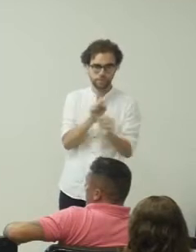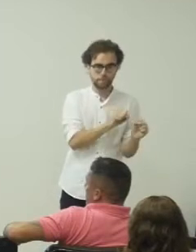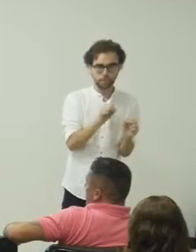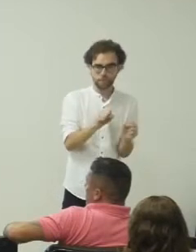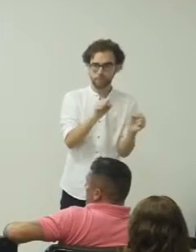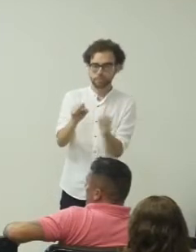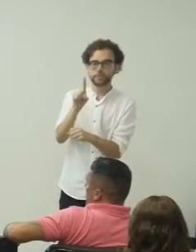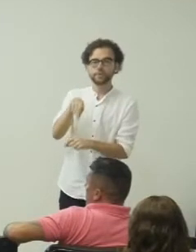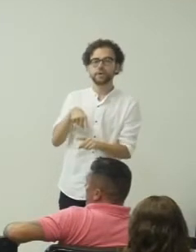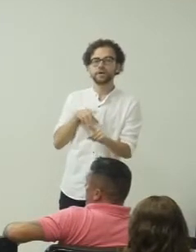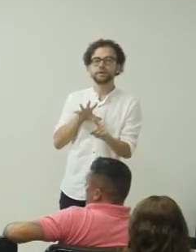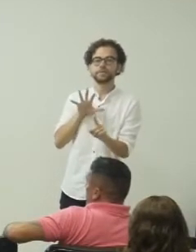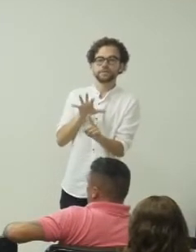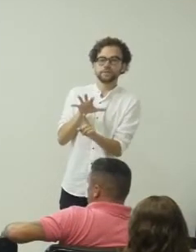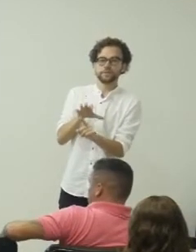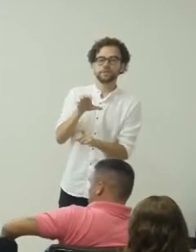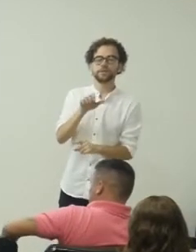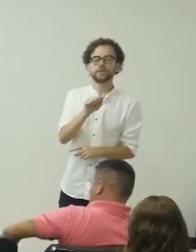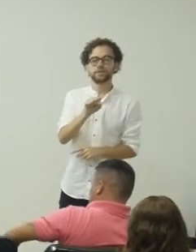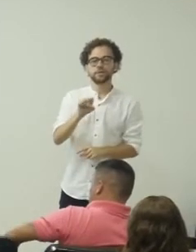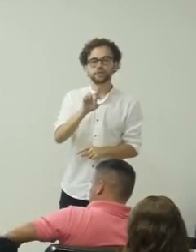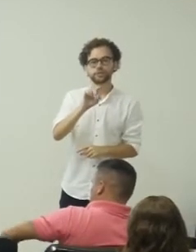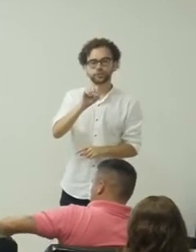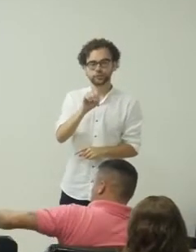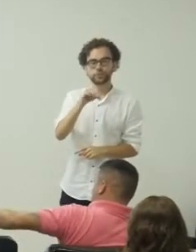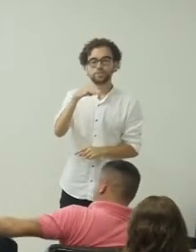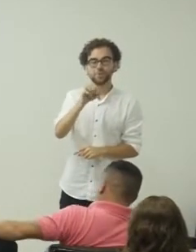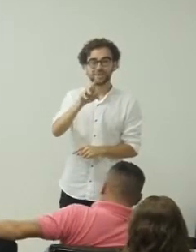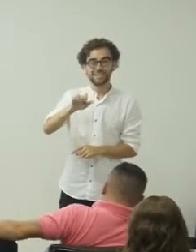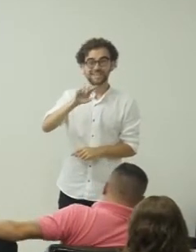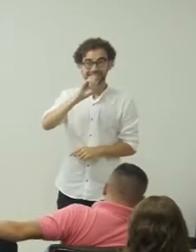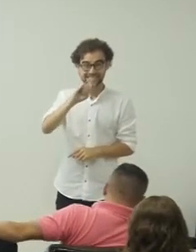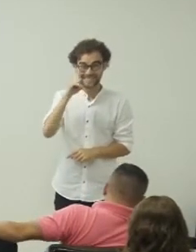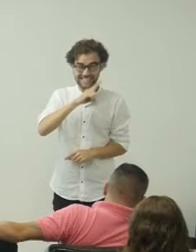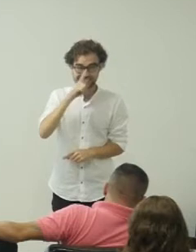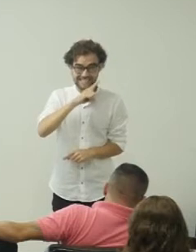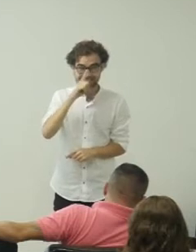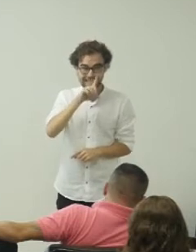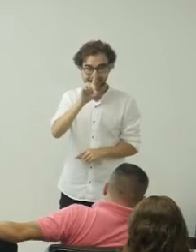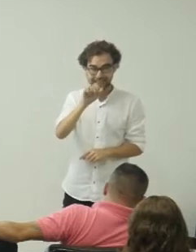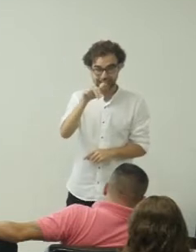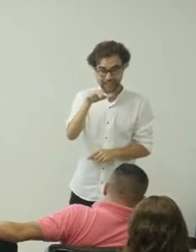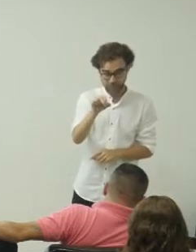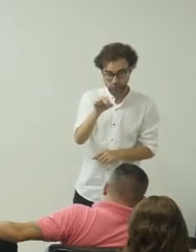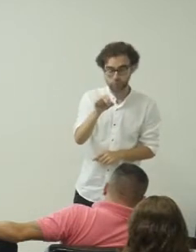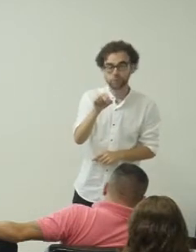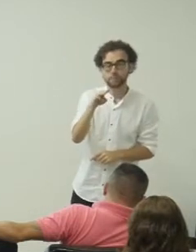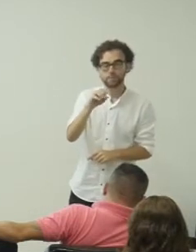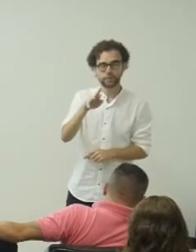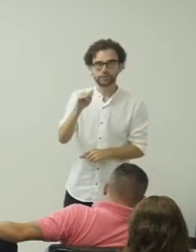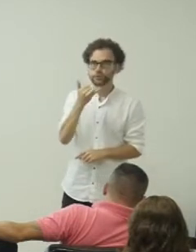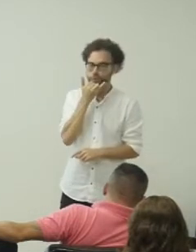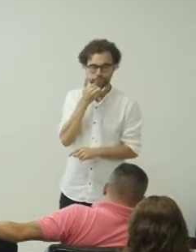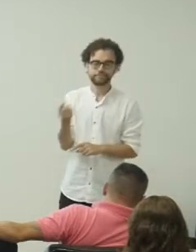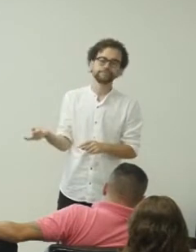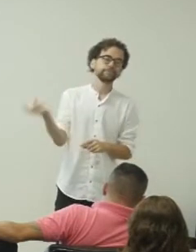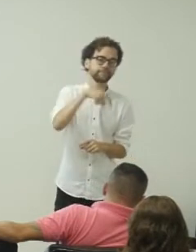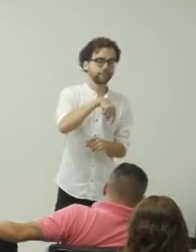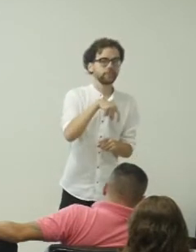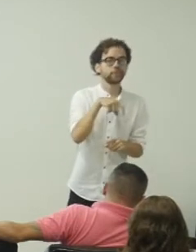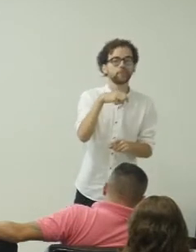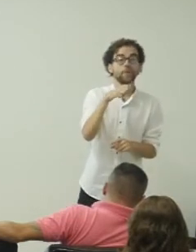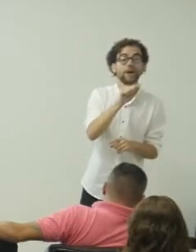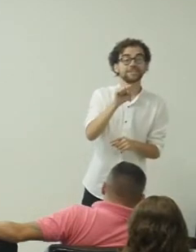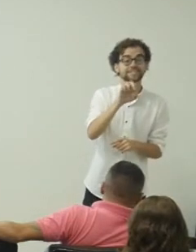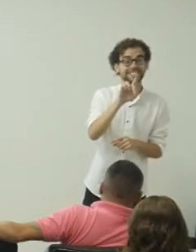como assédio. Então, se por um lado o dano moral ainda não está tipificado como tal, por outro lado, o assédio moral, por